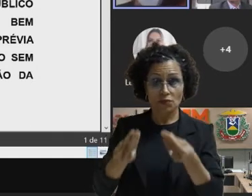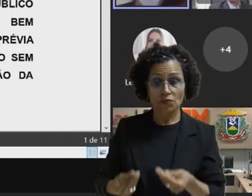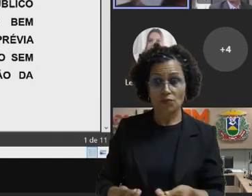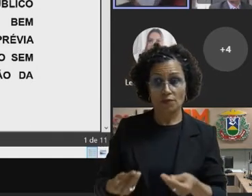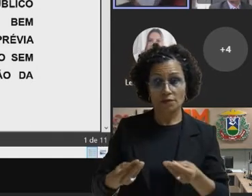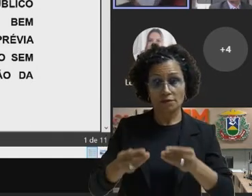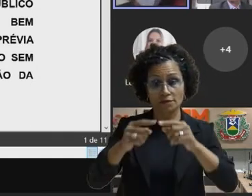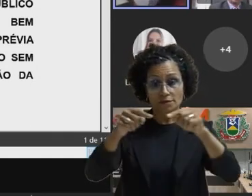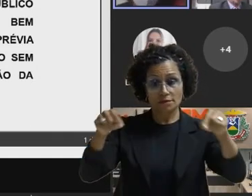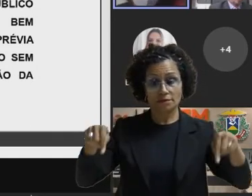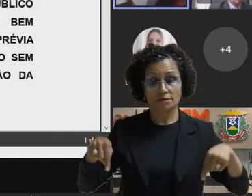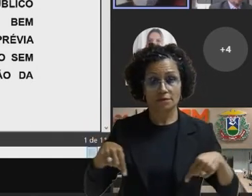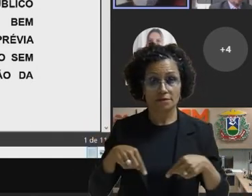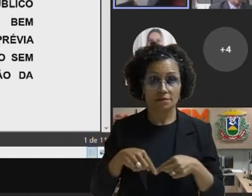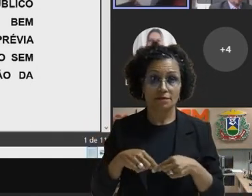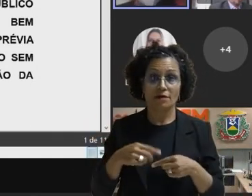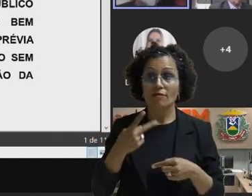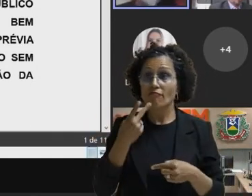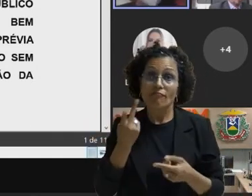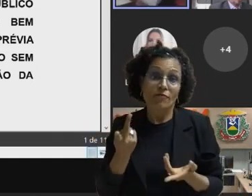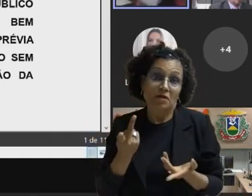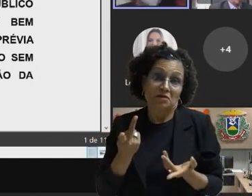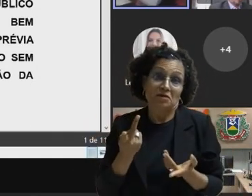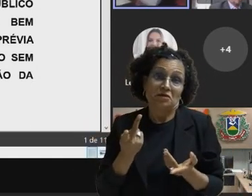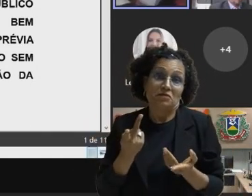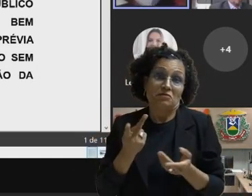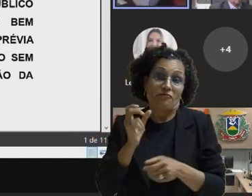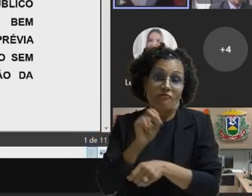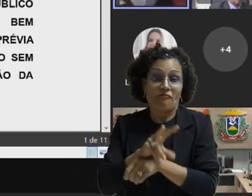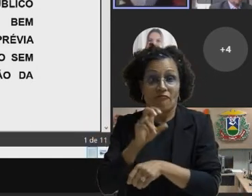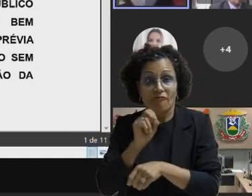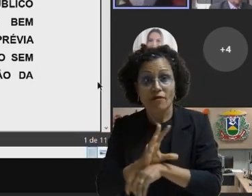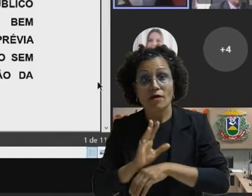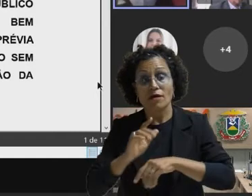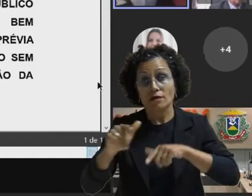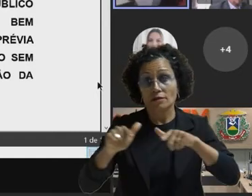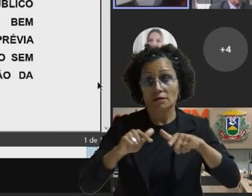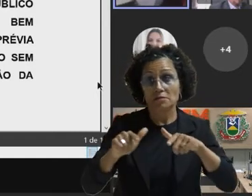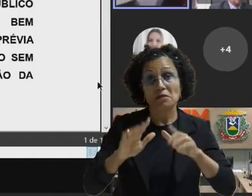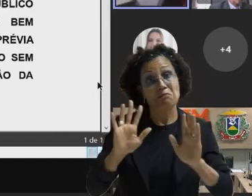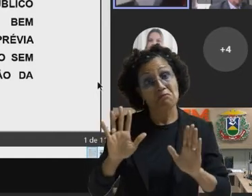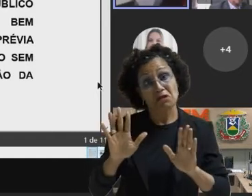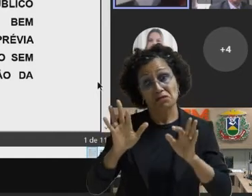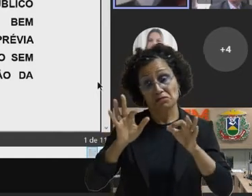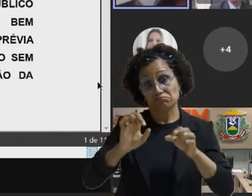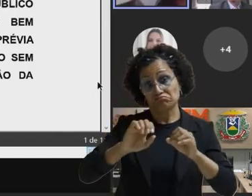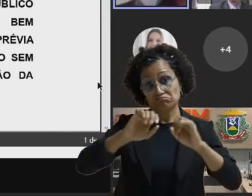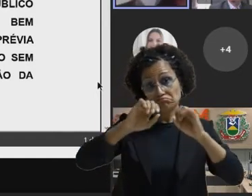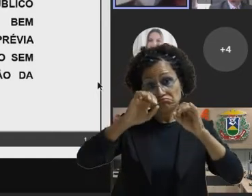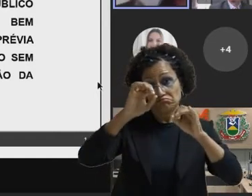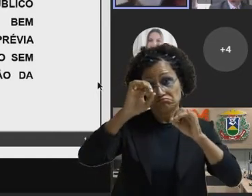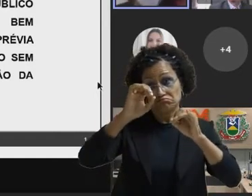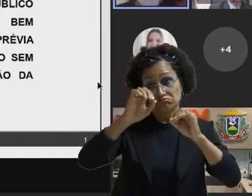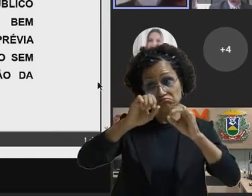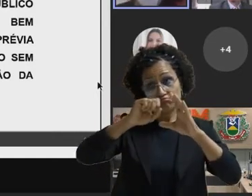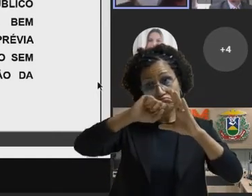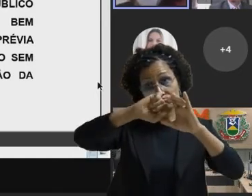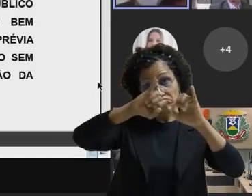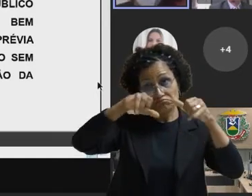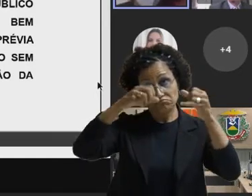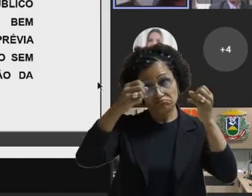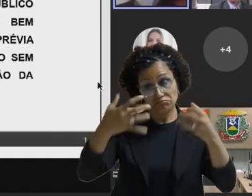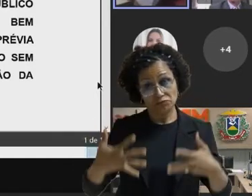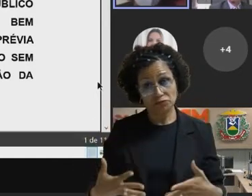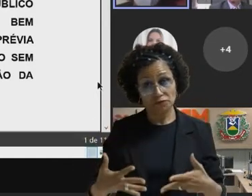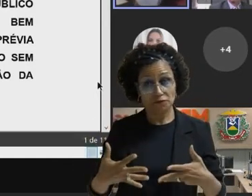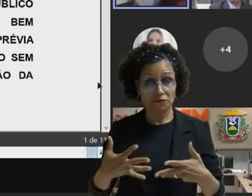empregos, mas eles não quantificam. Questão tributária, veja que a questão dos postes, a mercadoria que a